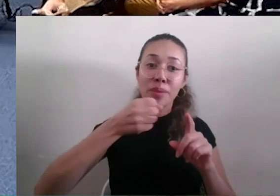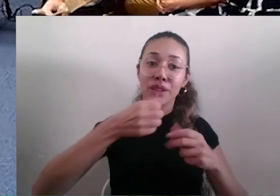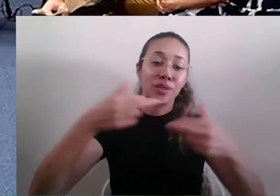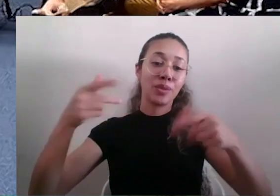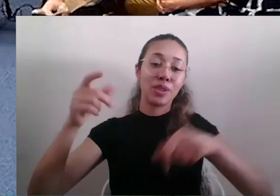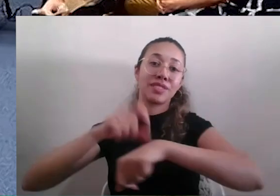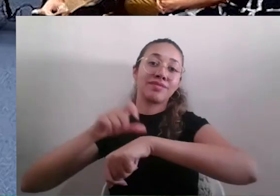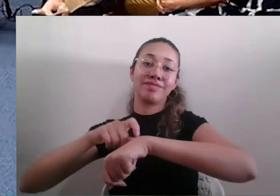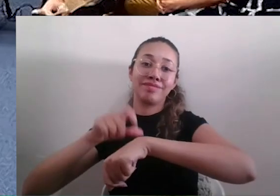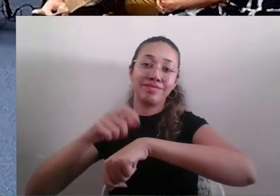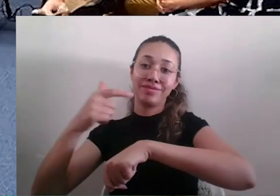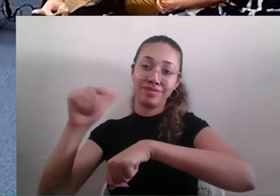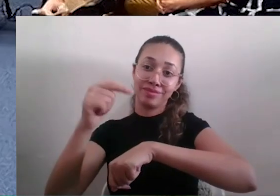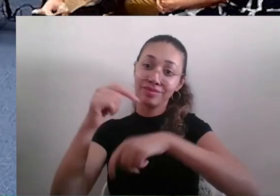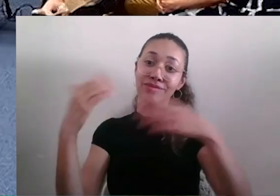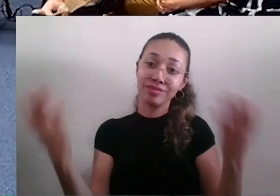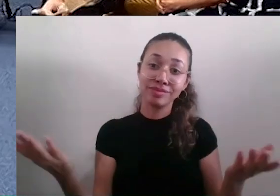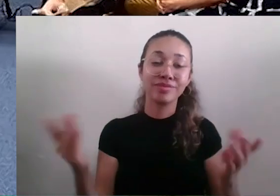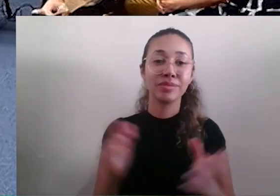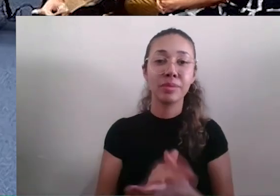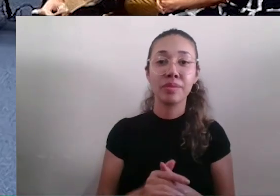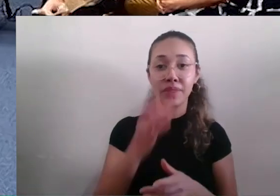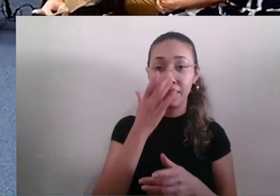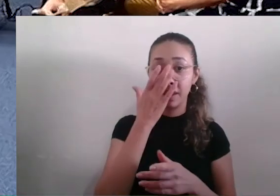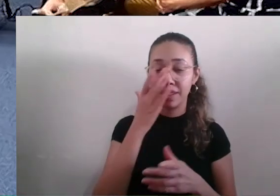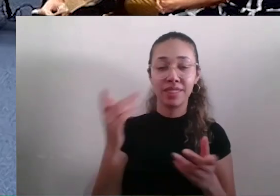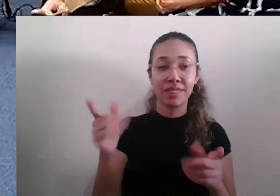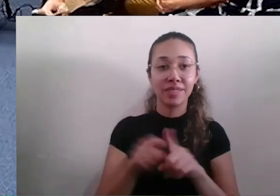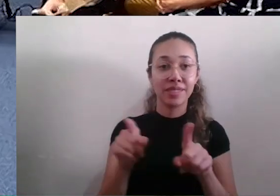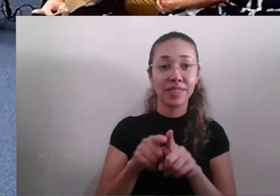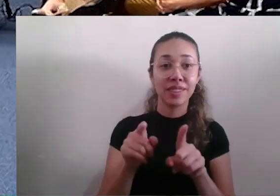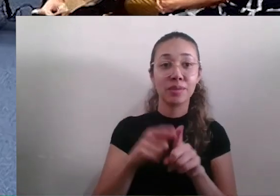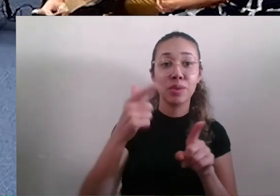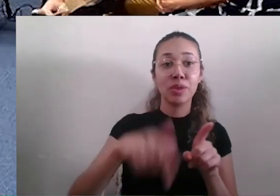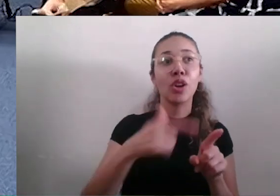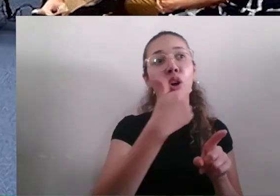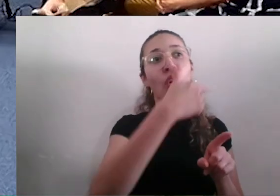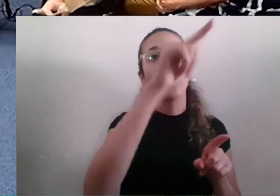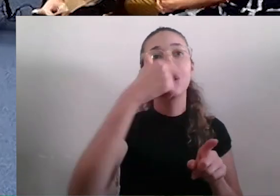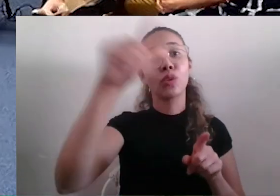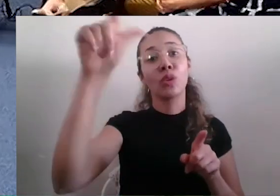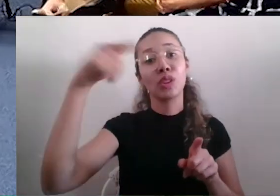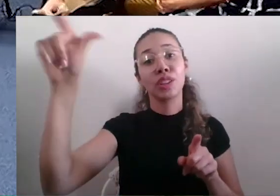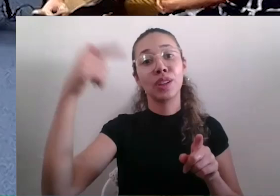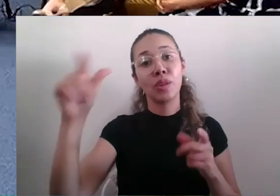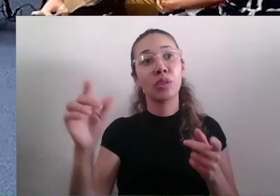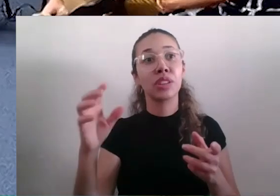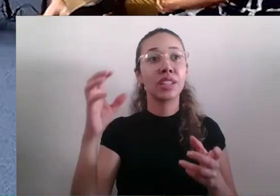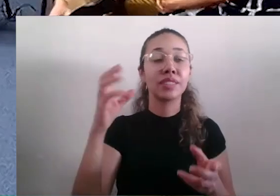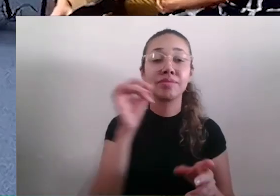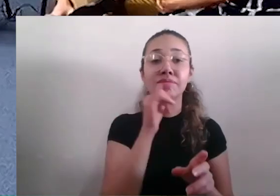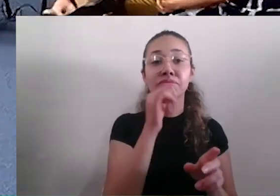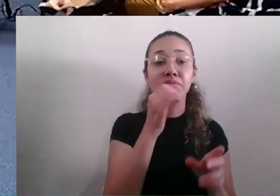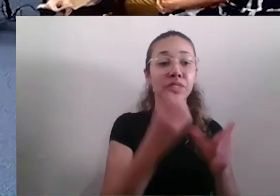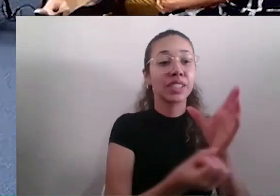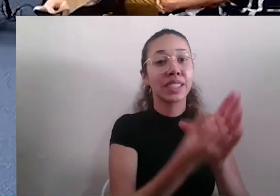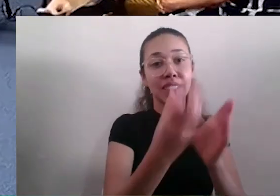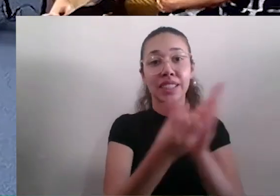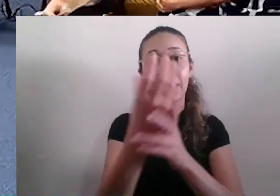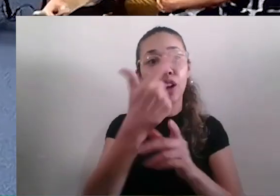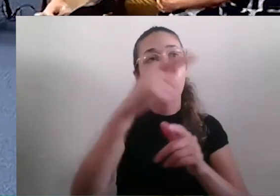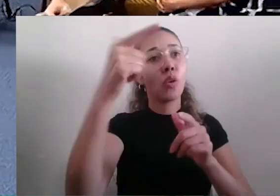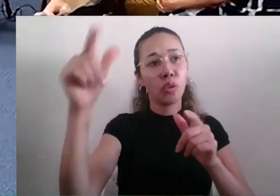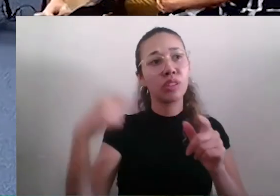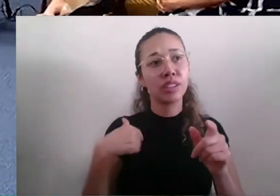coisa eu não não vai ter outro Praia dos Ossos não outros outras séries sim sem dúvida Sem dúvida outras séries